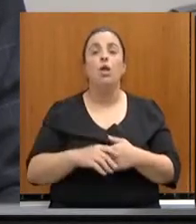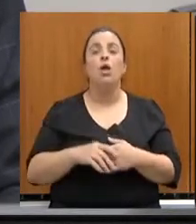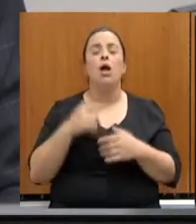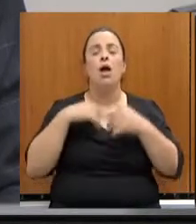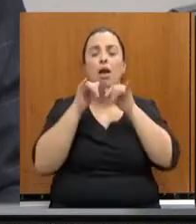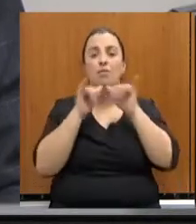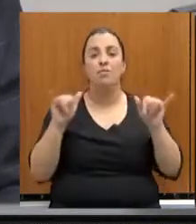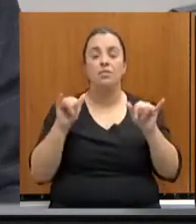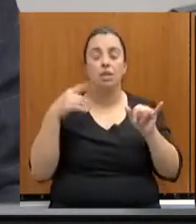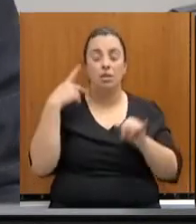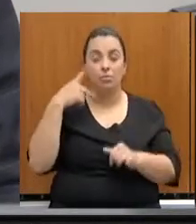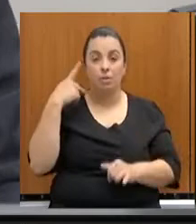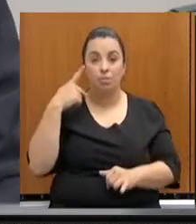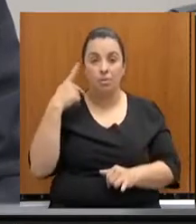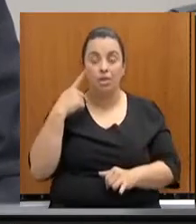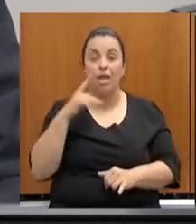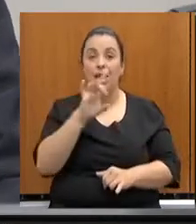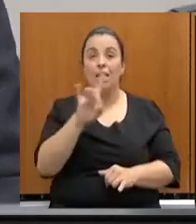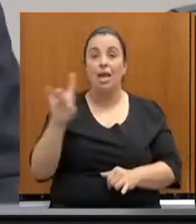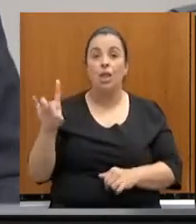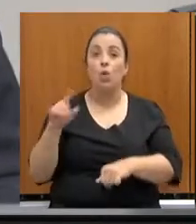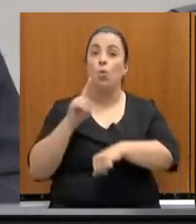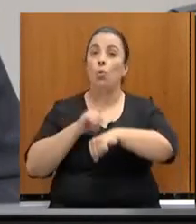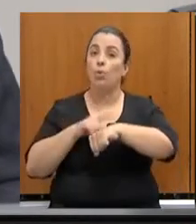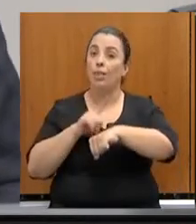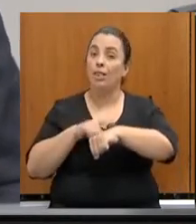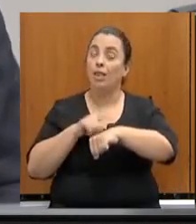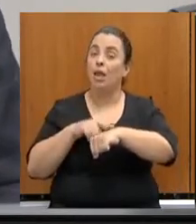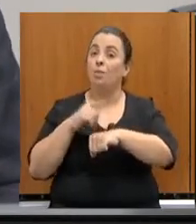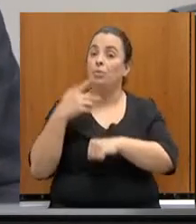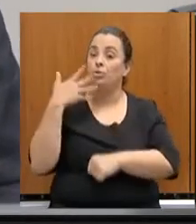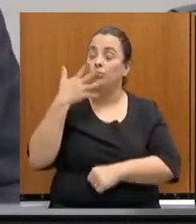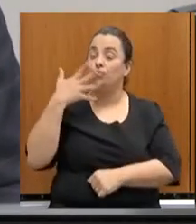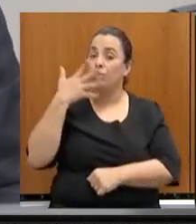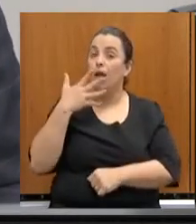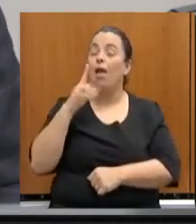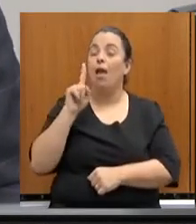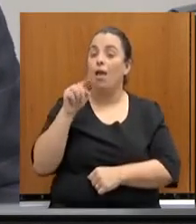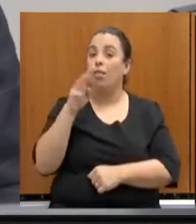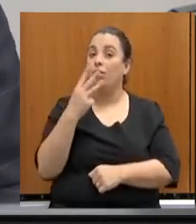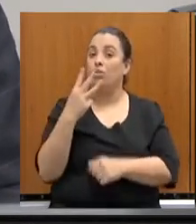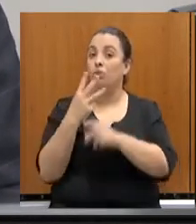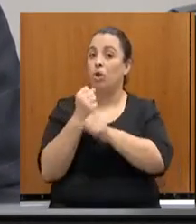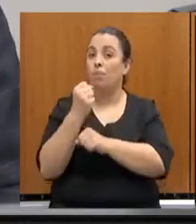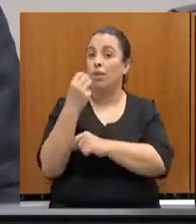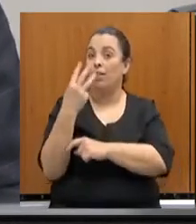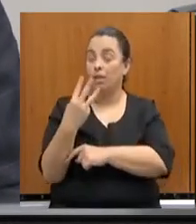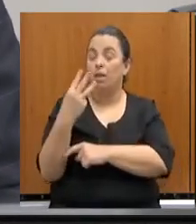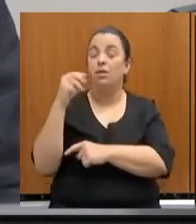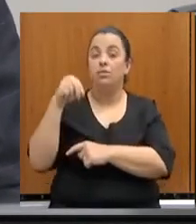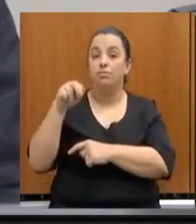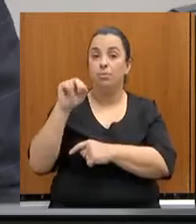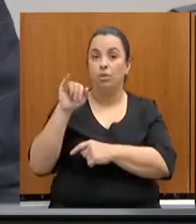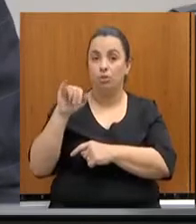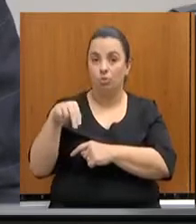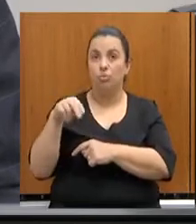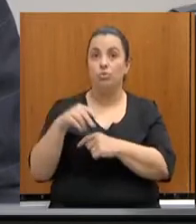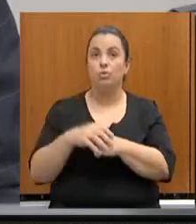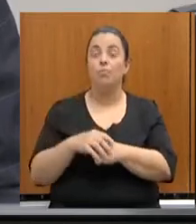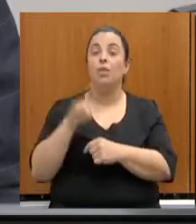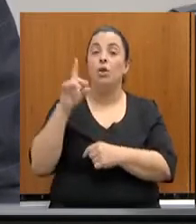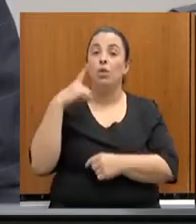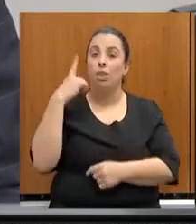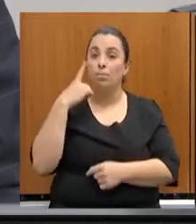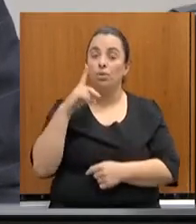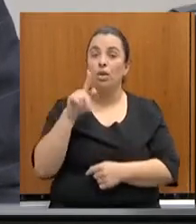o tempo de fala dos deputados é é de três minutos como Deputado Gil Pereira utilizou os quatro de quatro